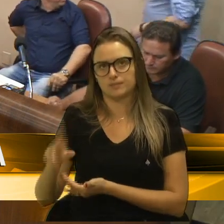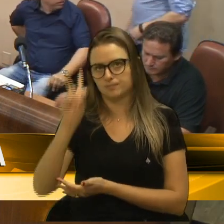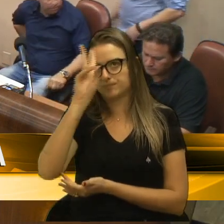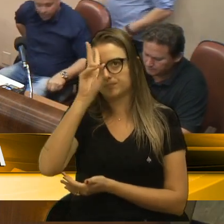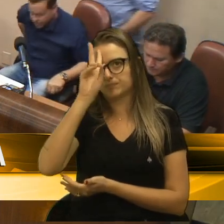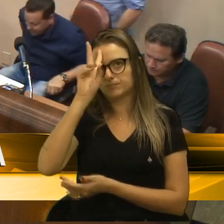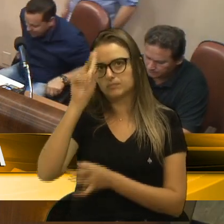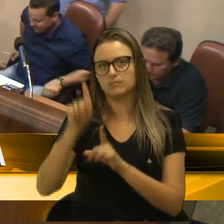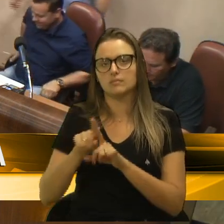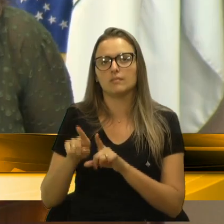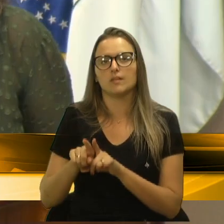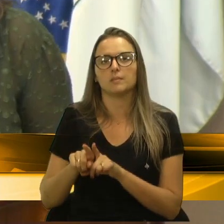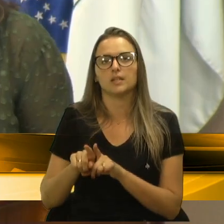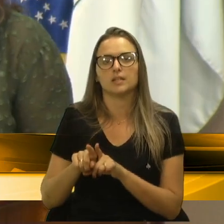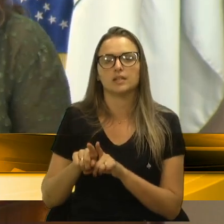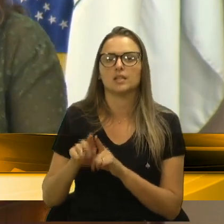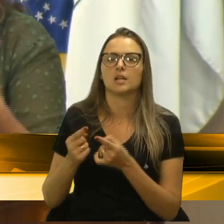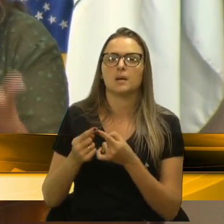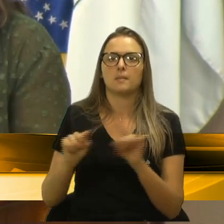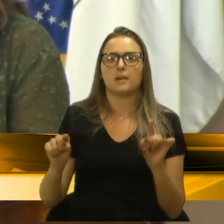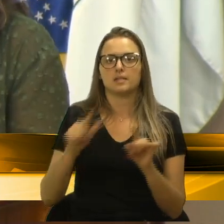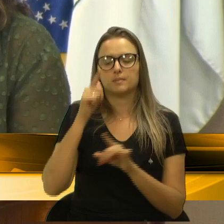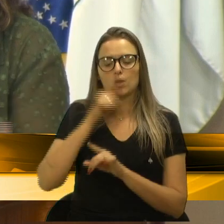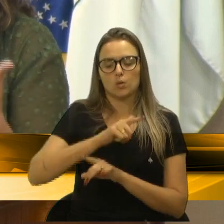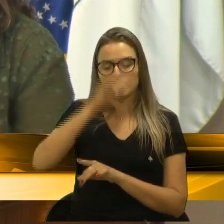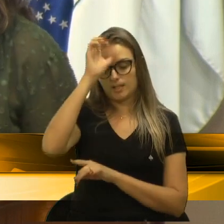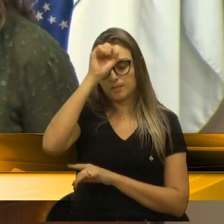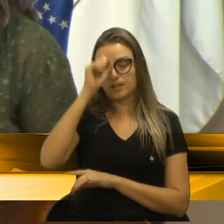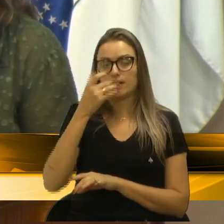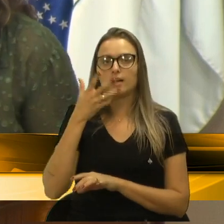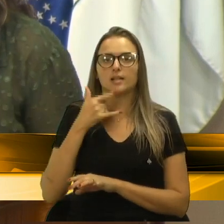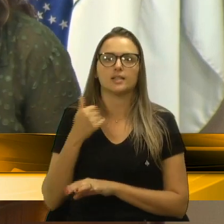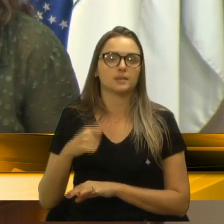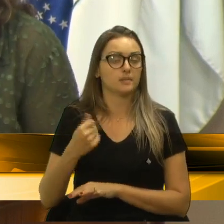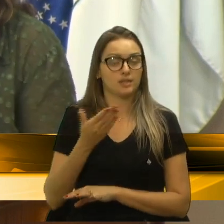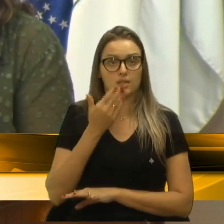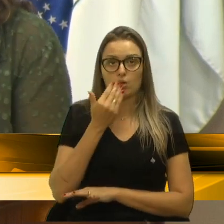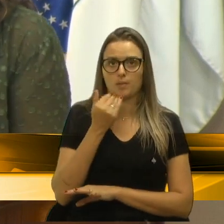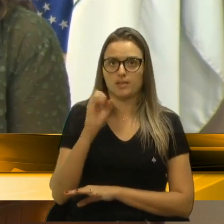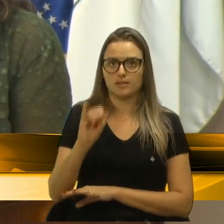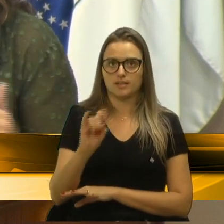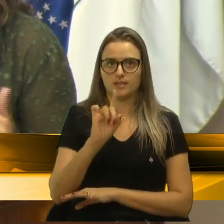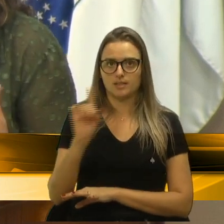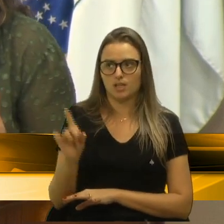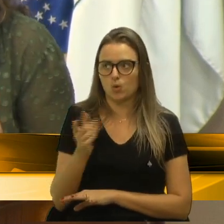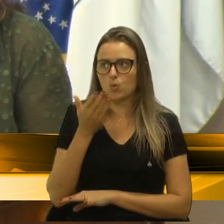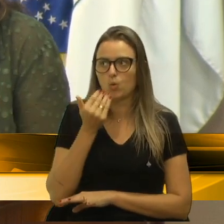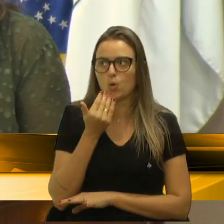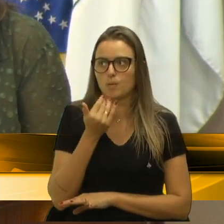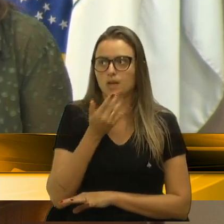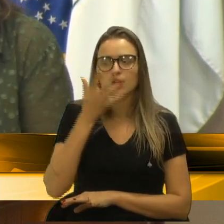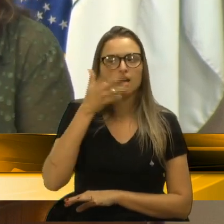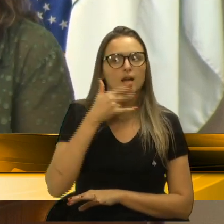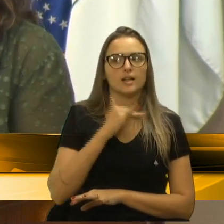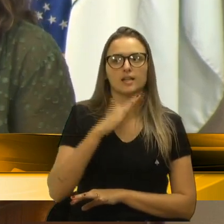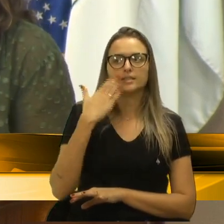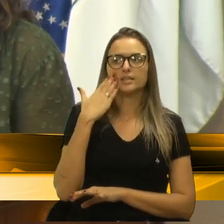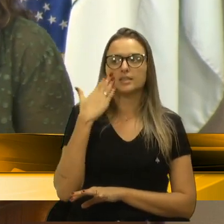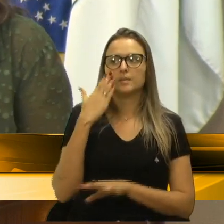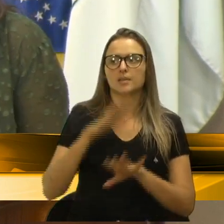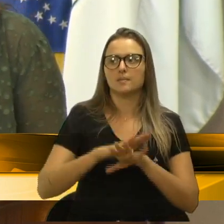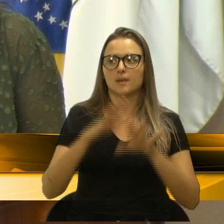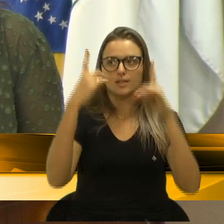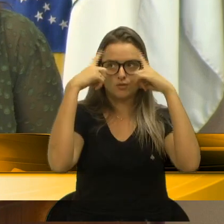maioria trabalha com adolescentes, mas para aprender, ela precisa estar alimentada. Sem estar alimentada, a gente sabe que aumenta a